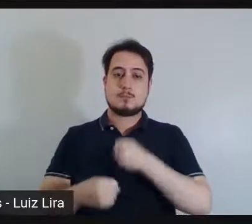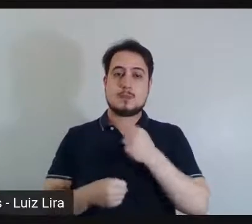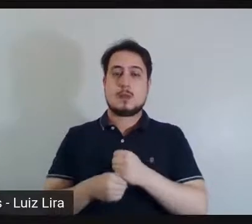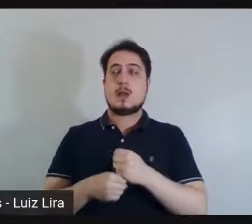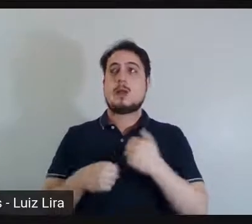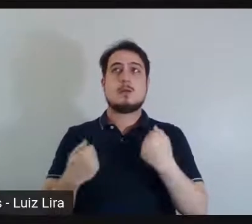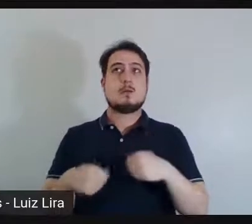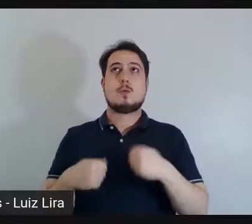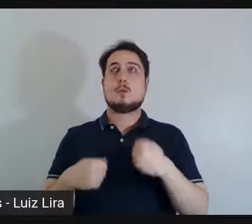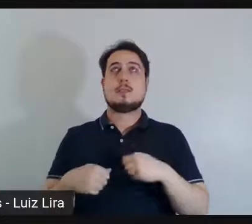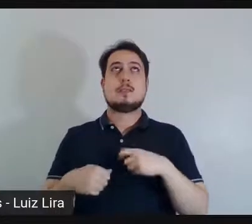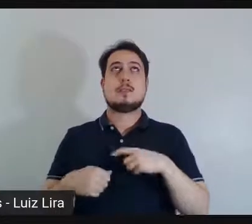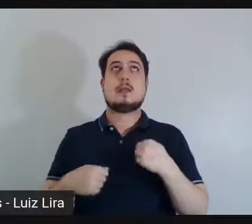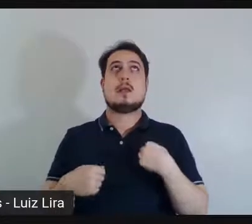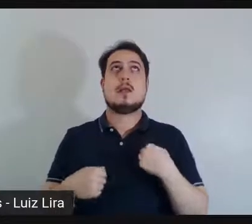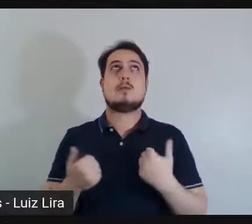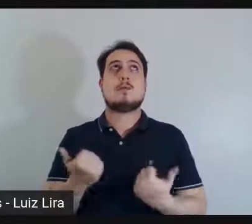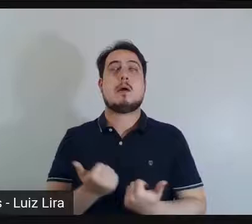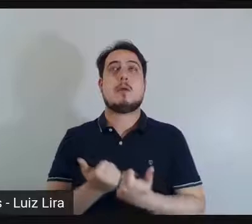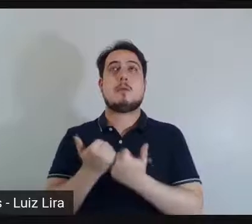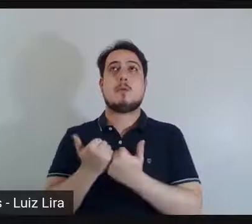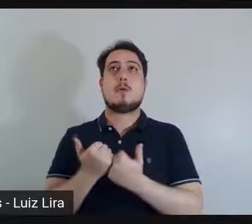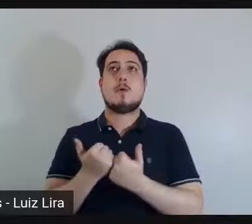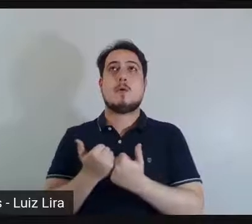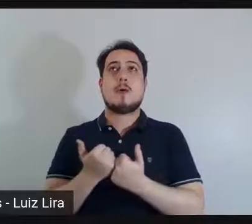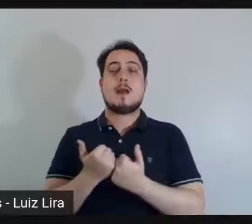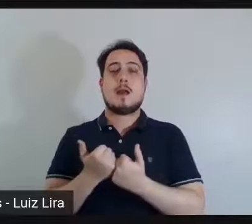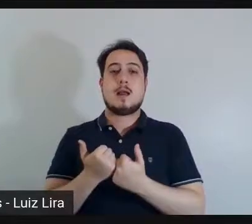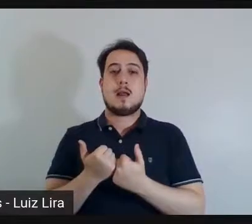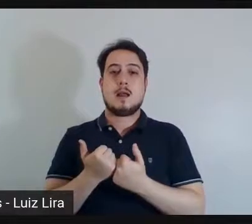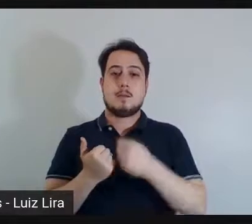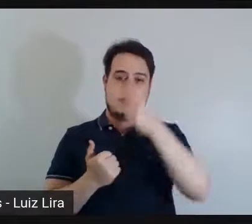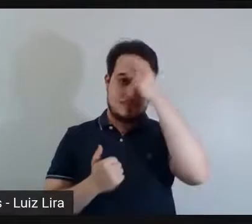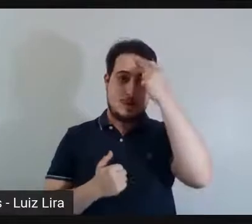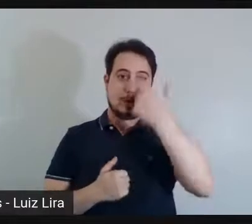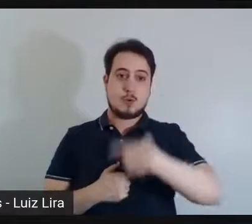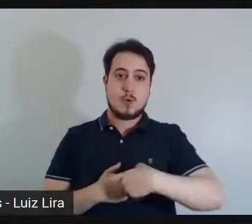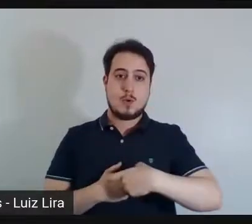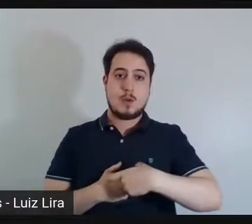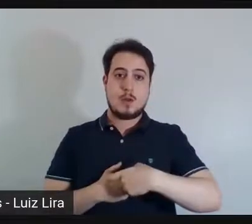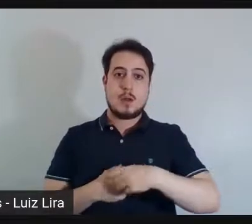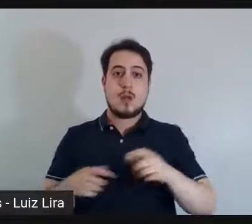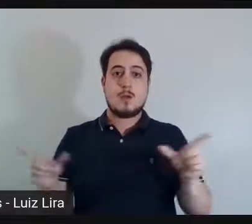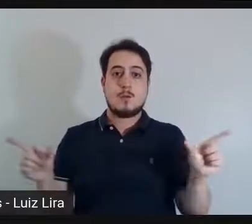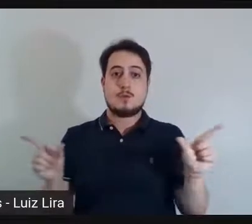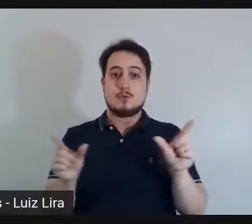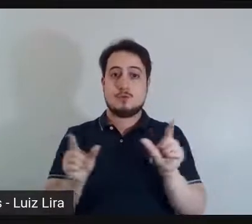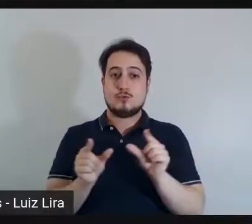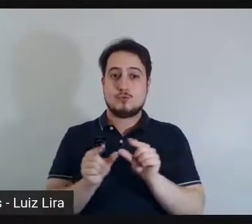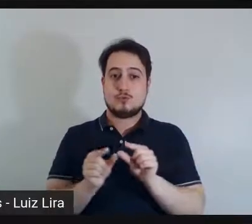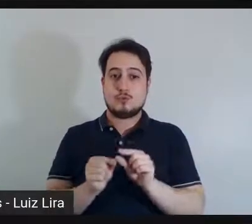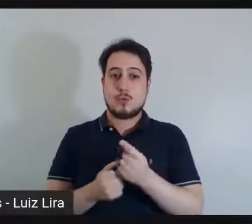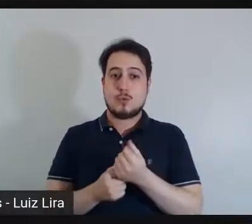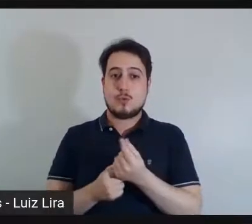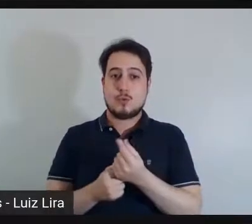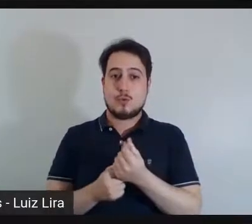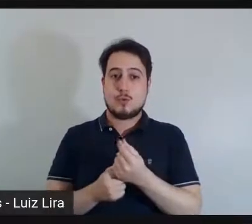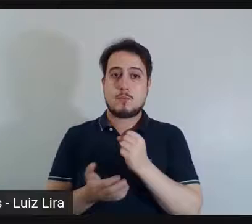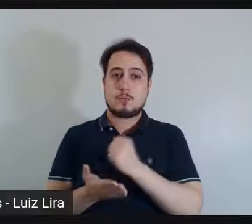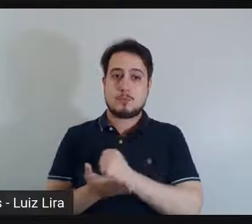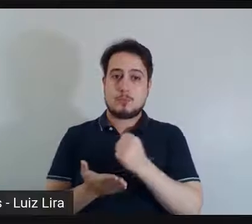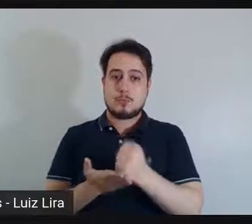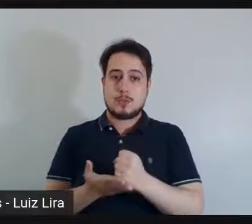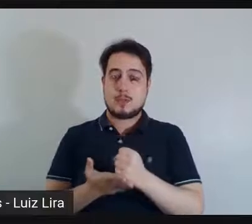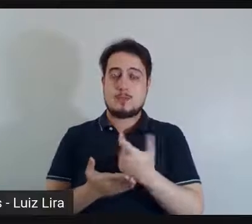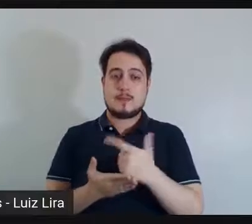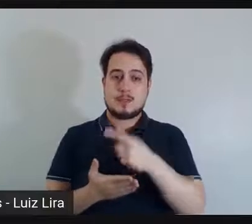ter apoio administrativo físico. Isso vai demandar o quê? Diminuição não só de custo de contrato, que vai ser um contrato sem mão de